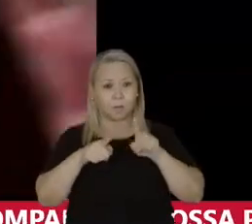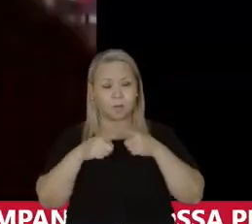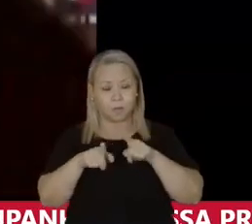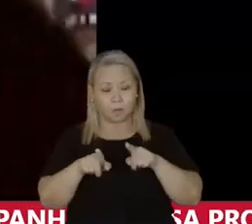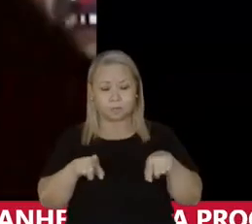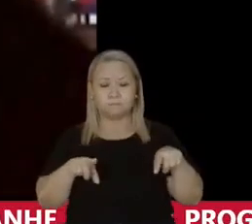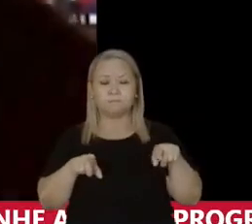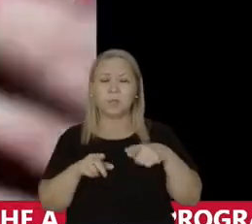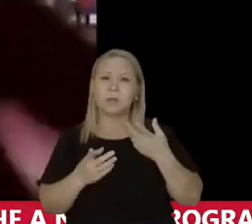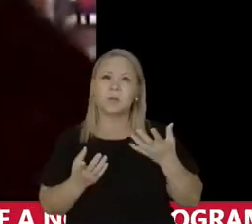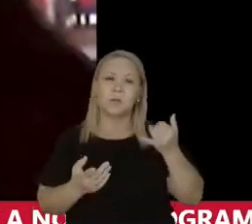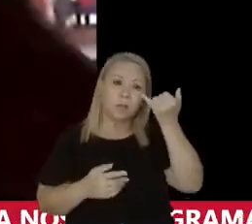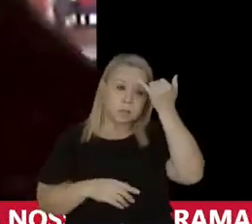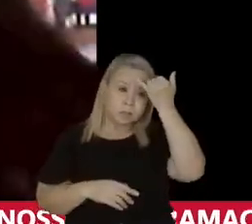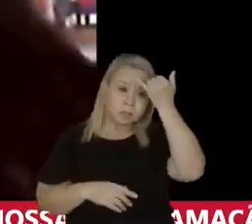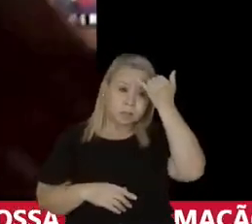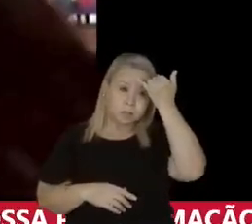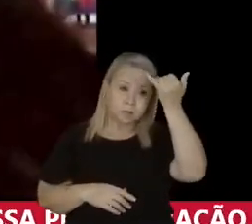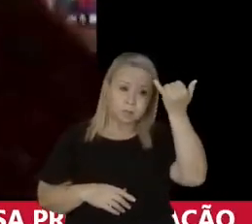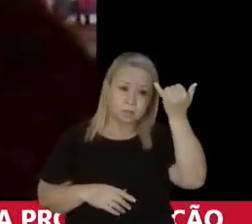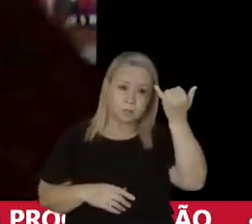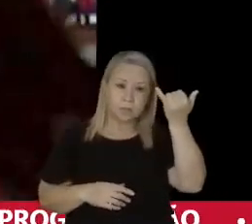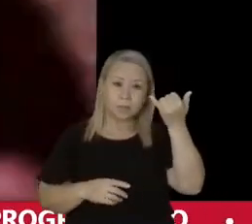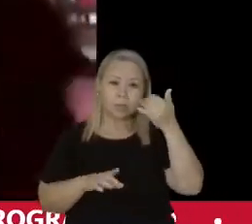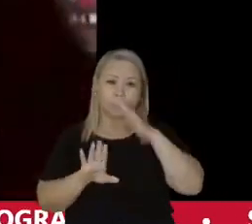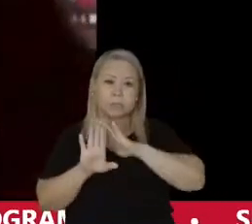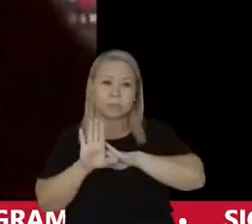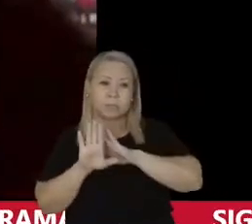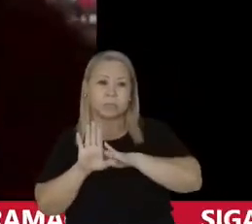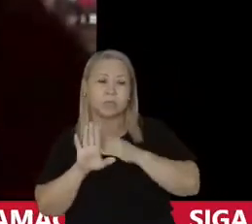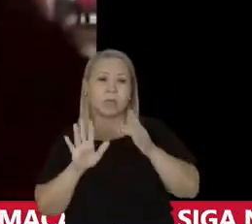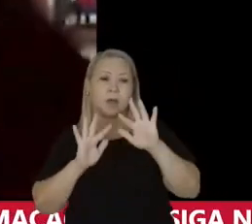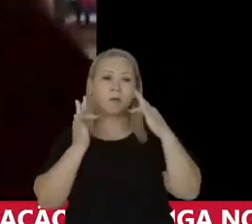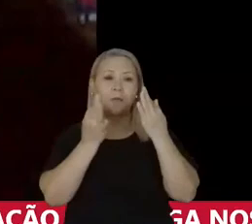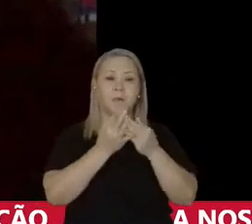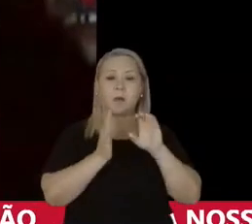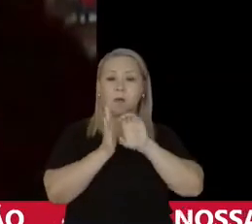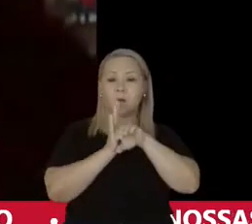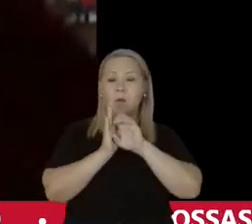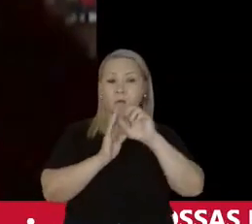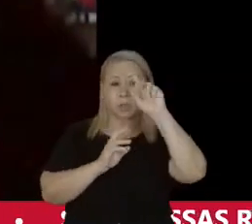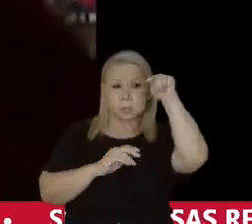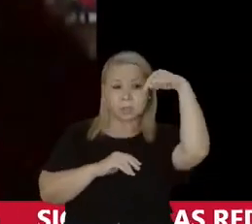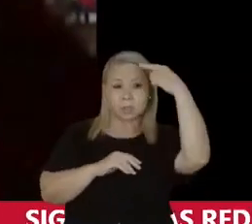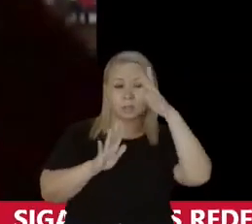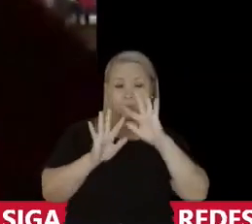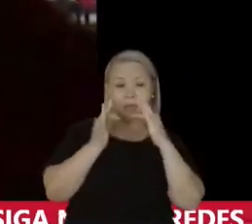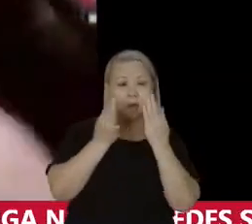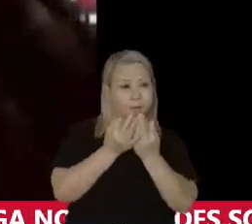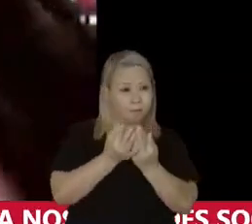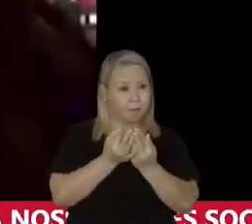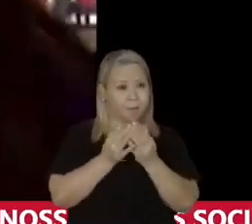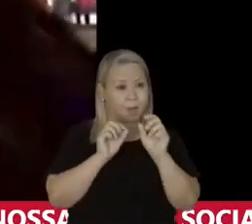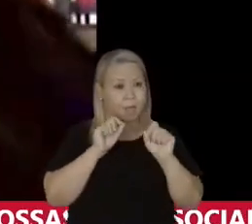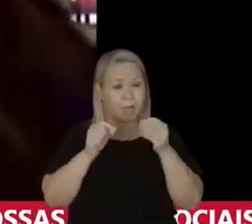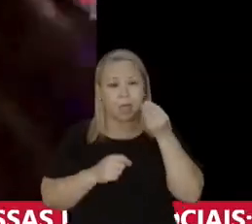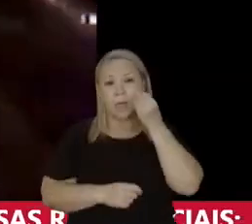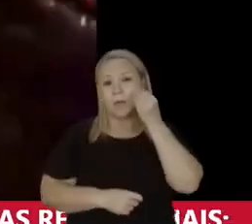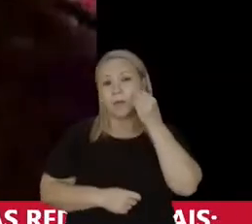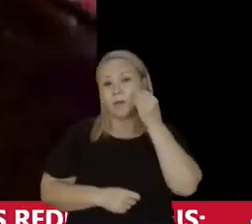esse ideal familista, né, de conceito de sagrada família, que se